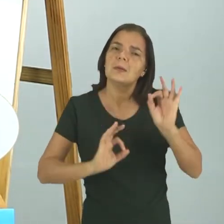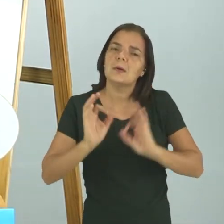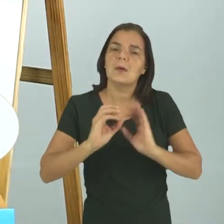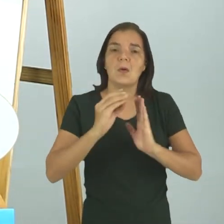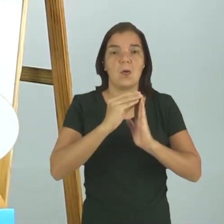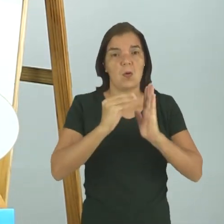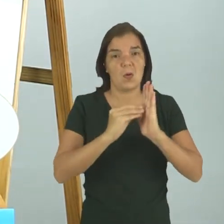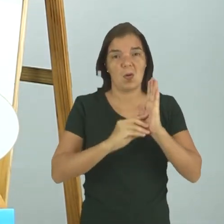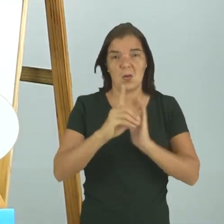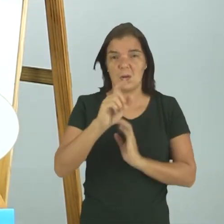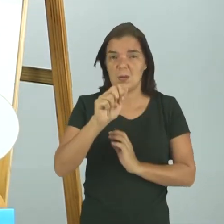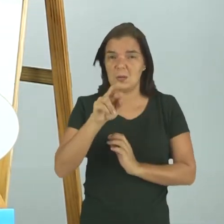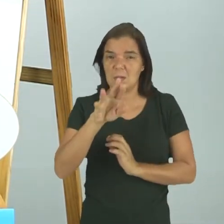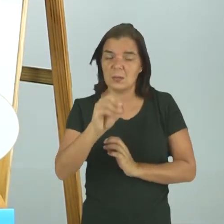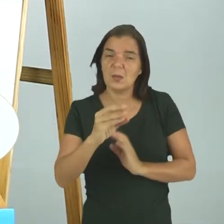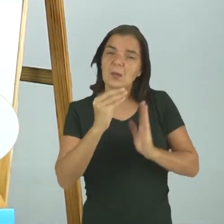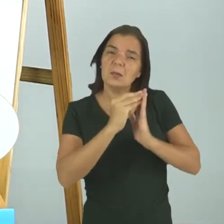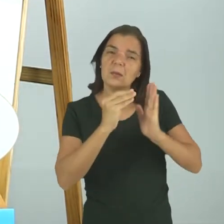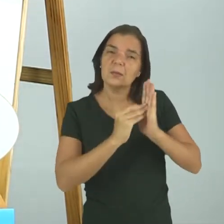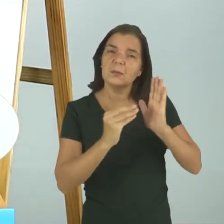de Cauê,